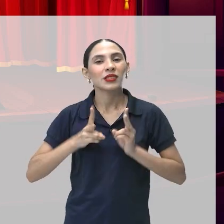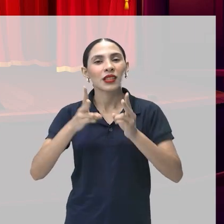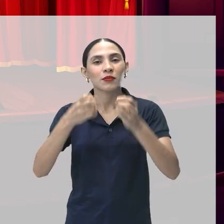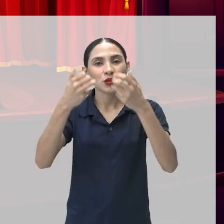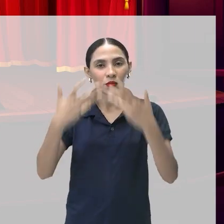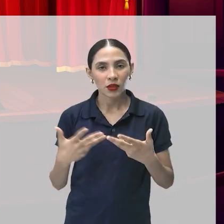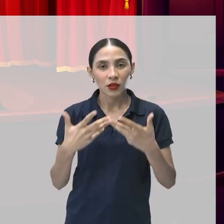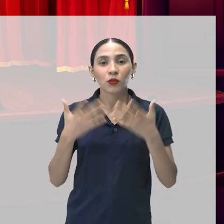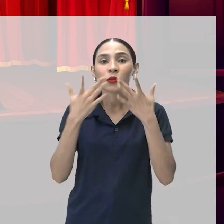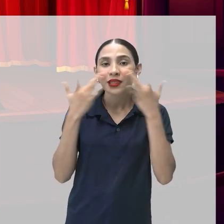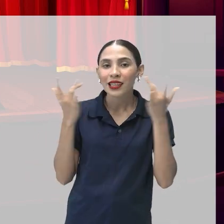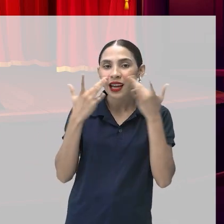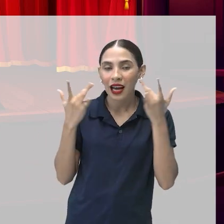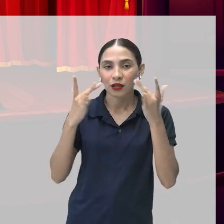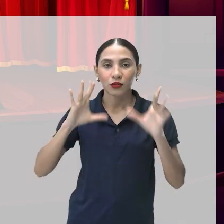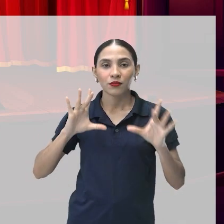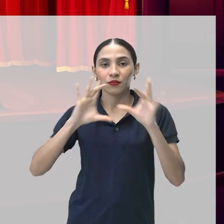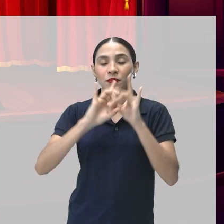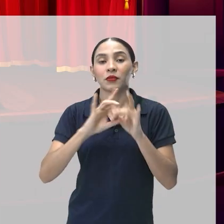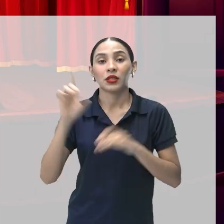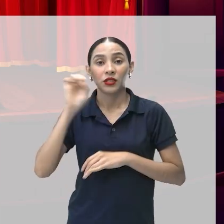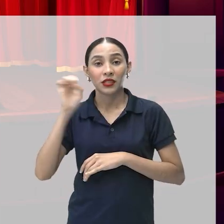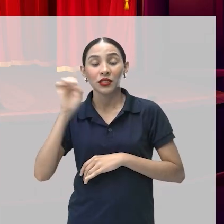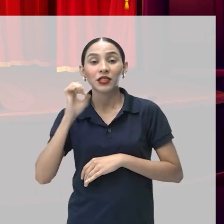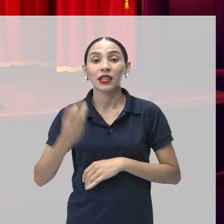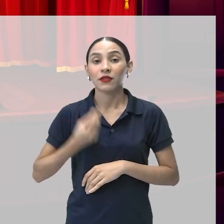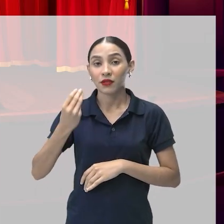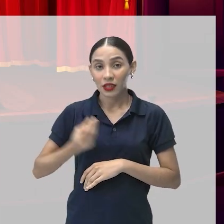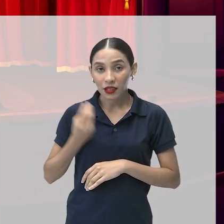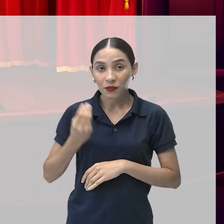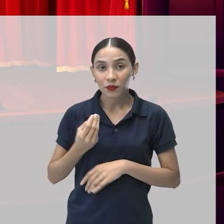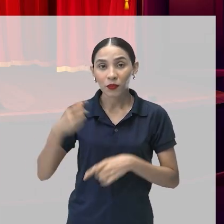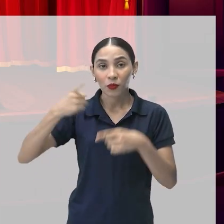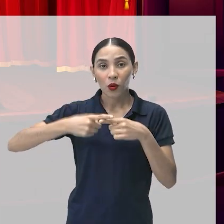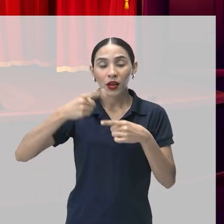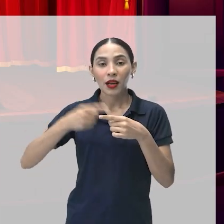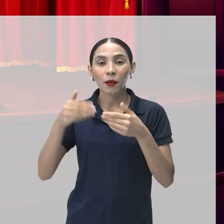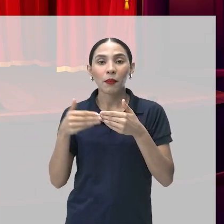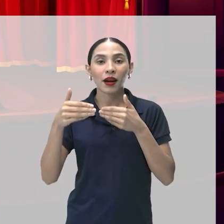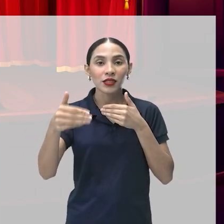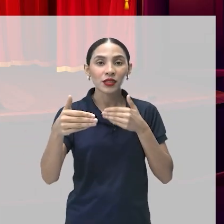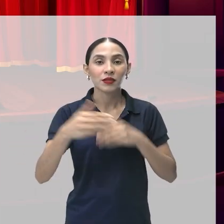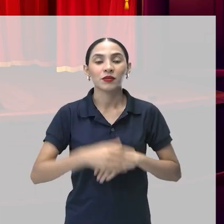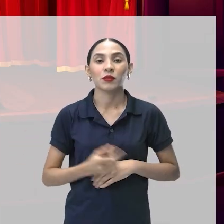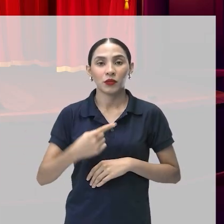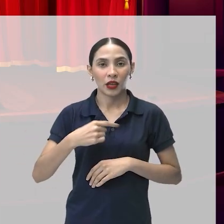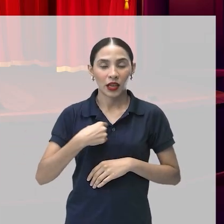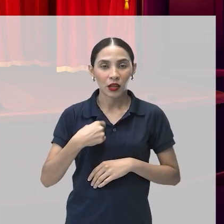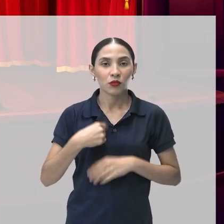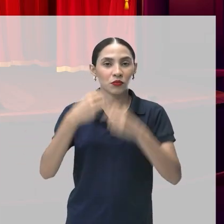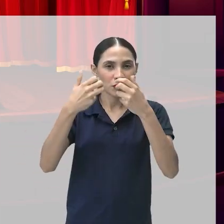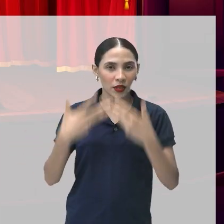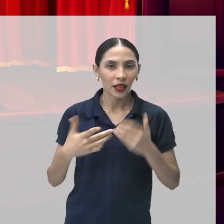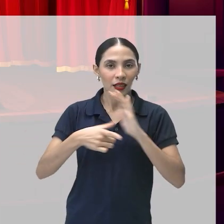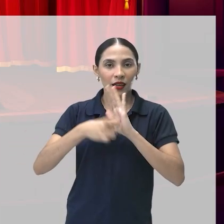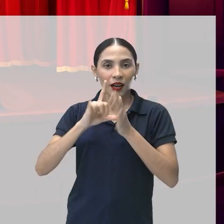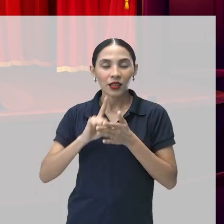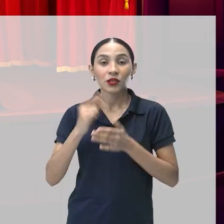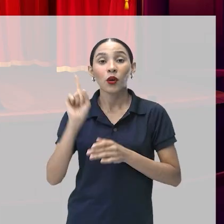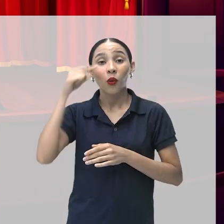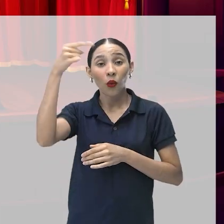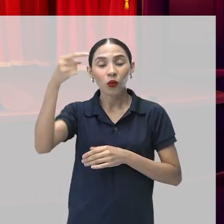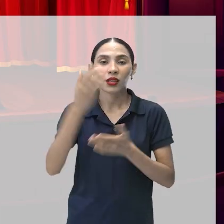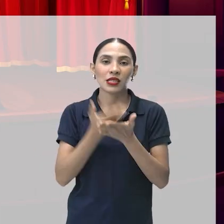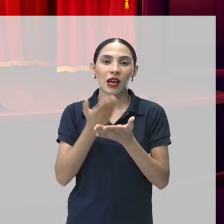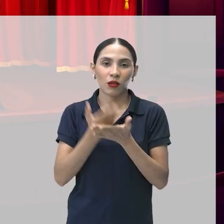está presente no nosso dia a dia, na nossa vida, porque a partir do momento que eu já falei isso para vocês em outras